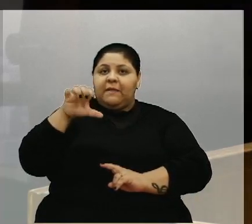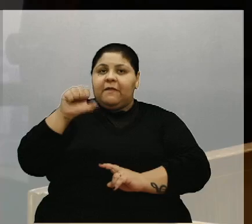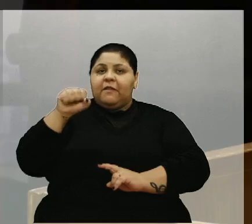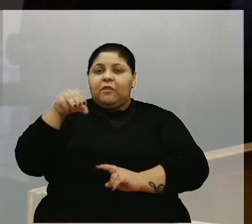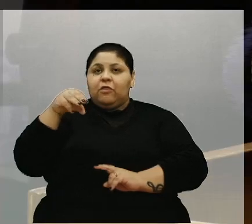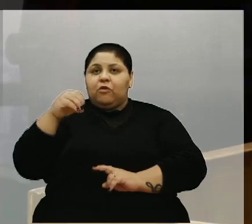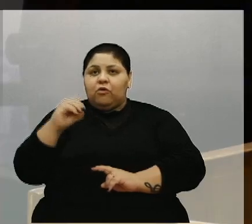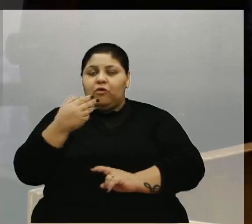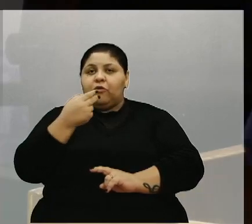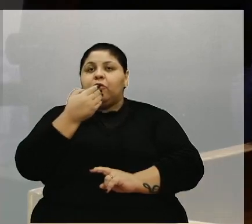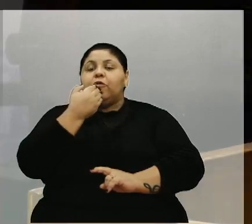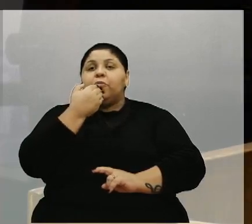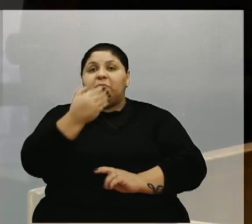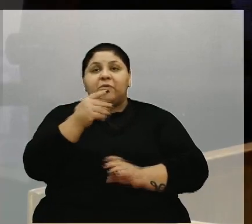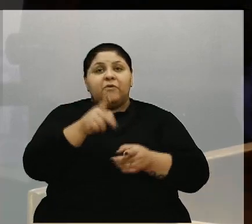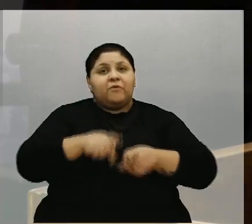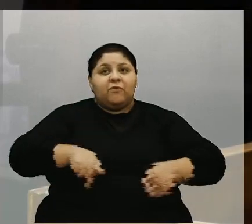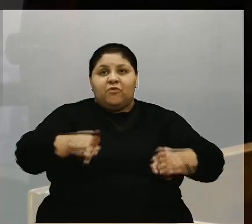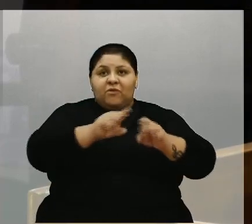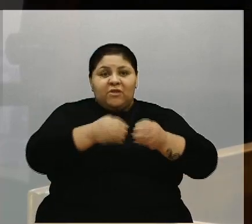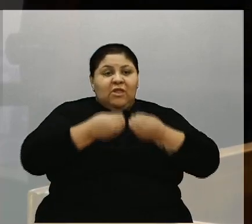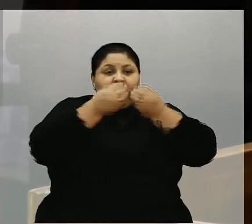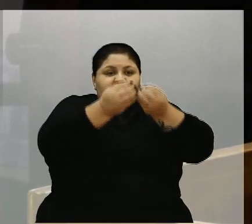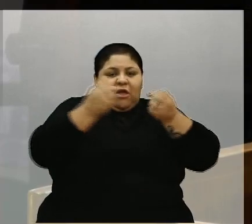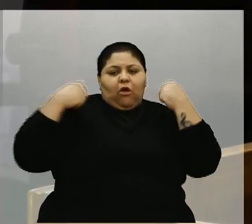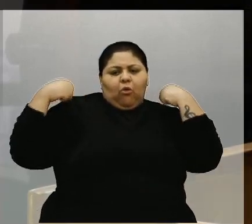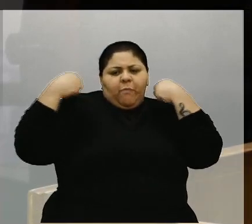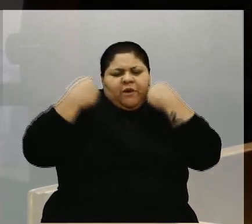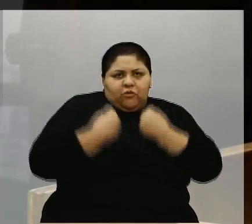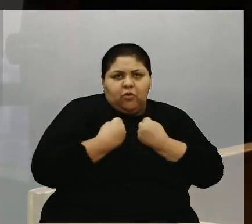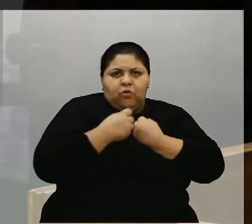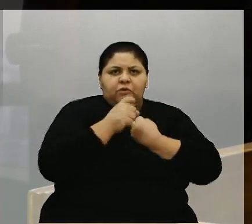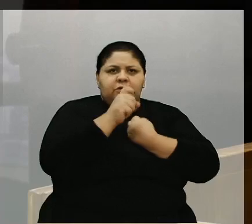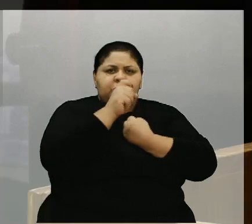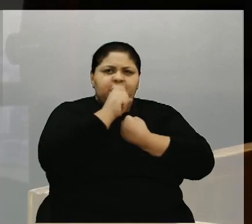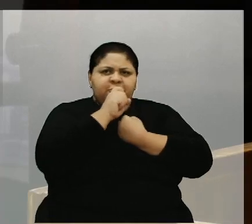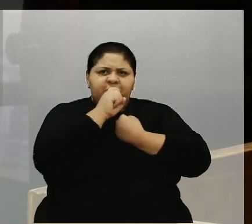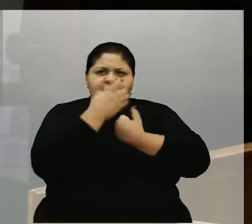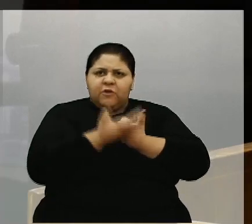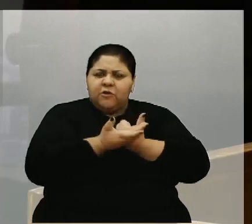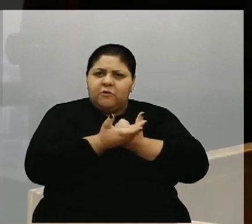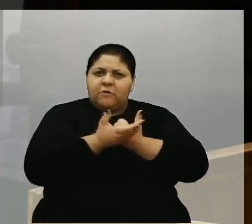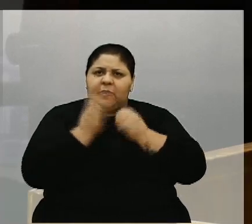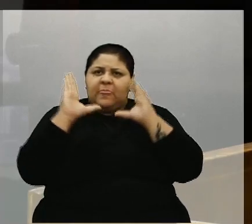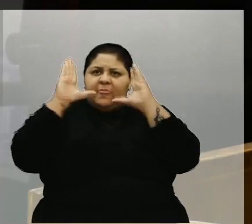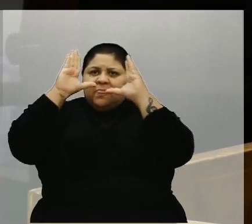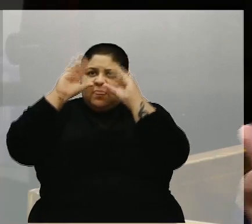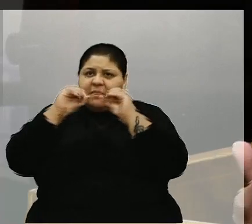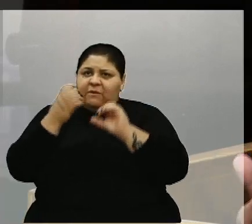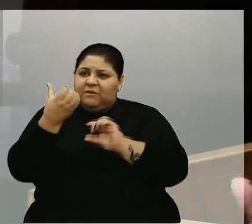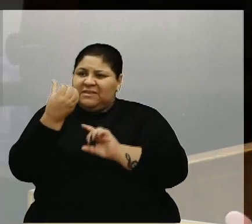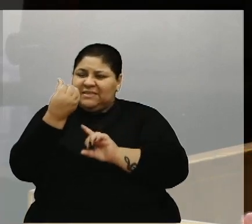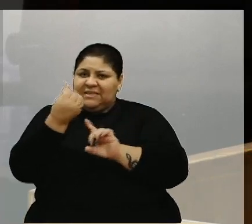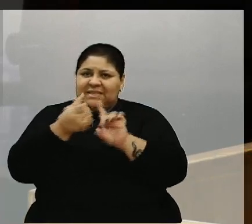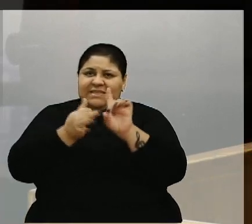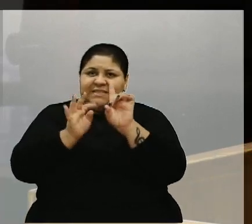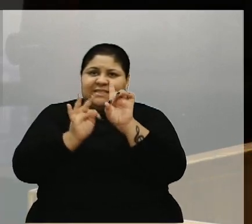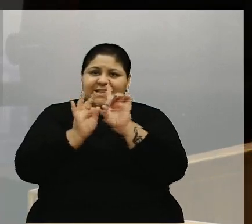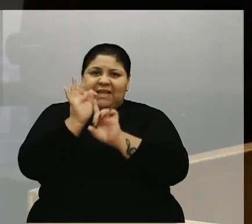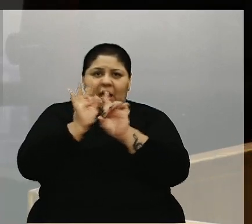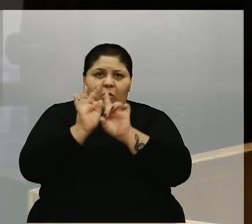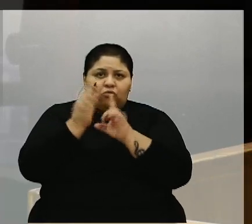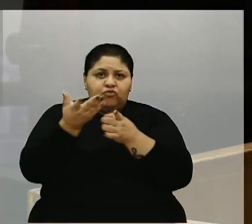Pedir para que a população não doe cobertores numa noite que antecedia 6 graus de